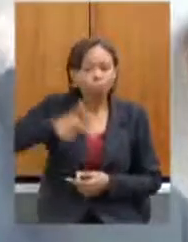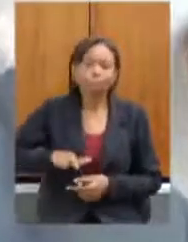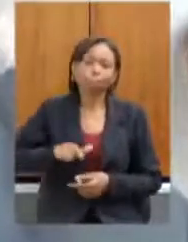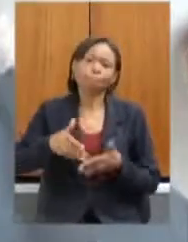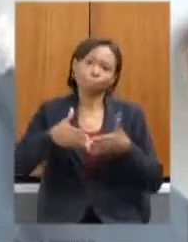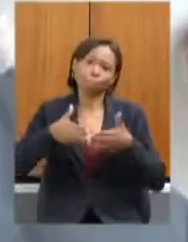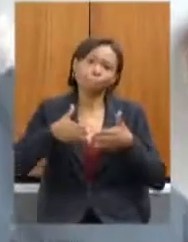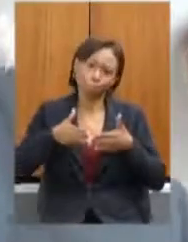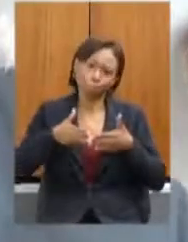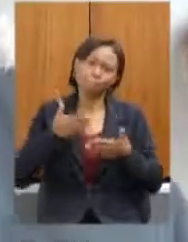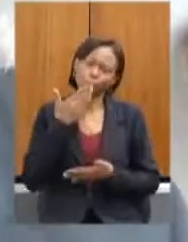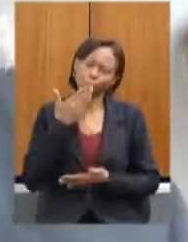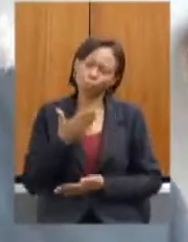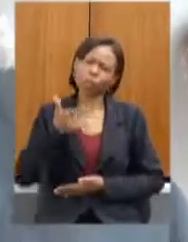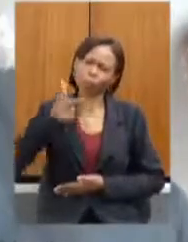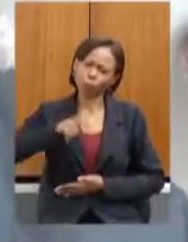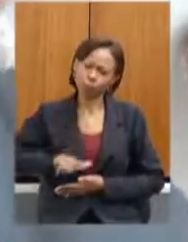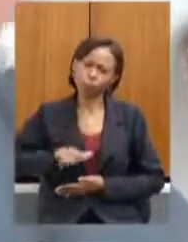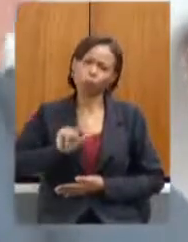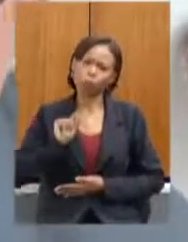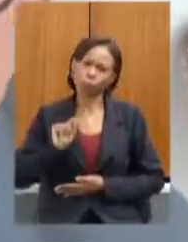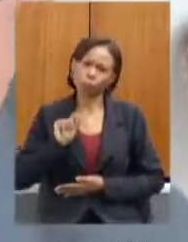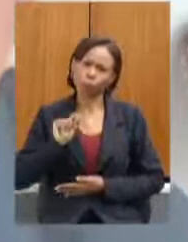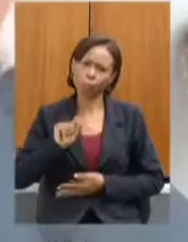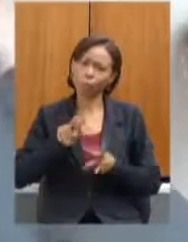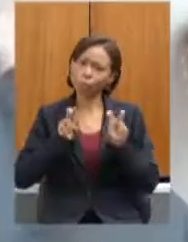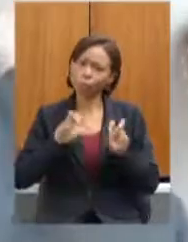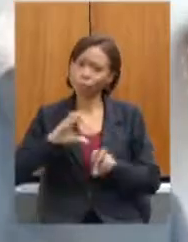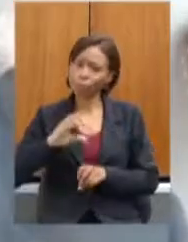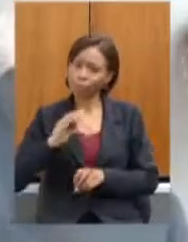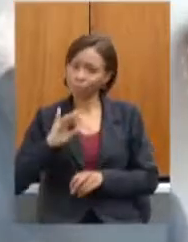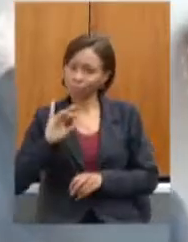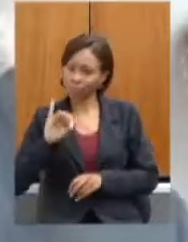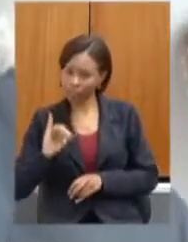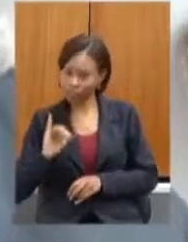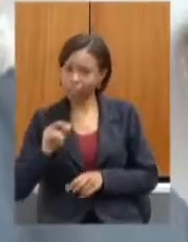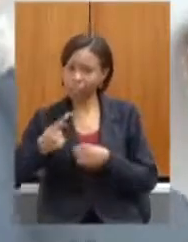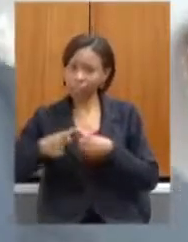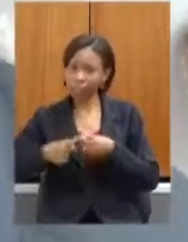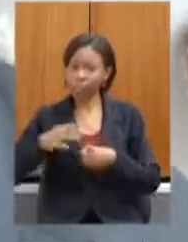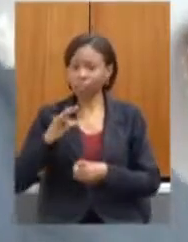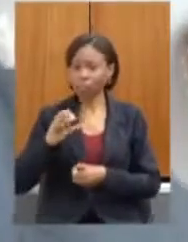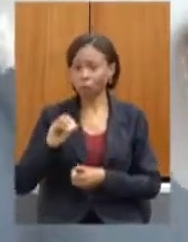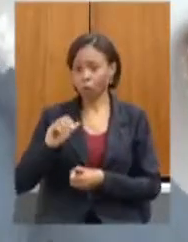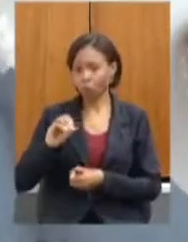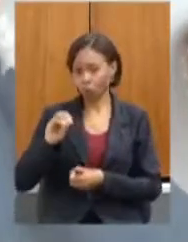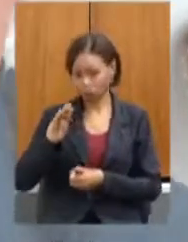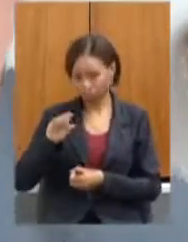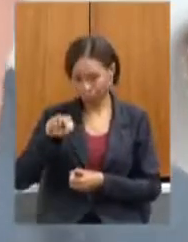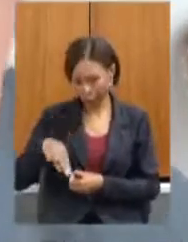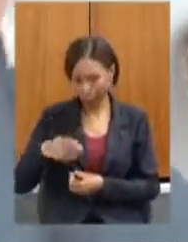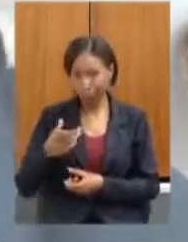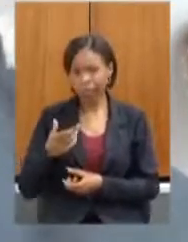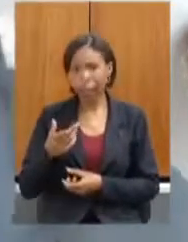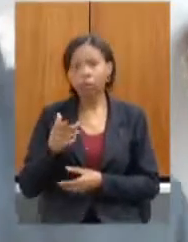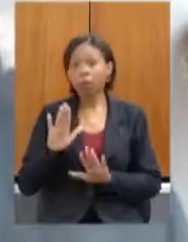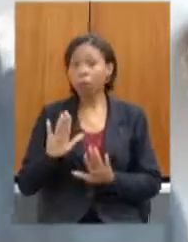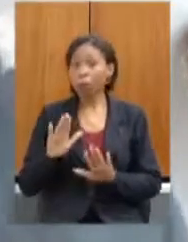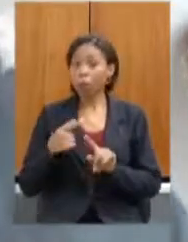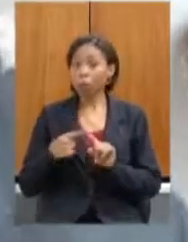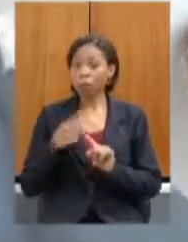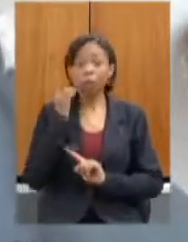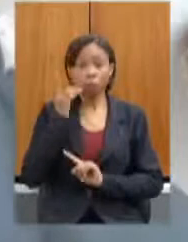secretário fica aqui o pedido mais uma vez em relação ao CTI de Itaobim eu não simplesmente com esse deputado é daqui